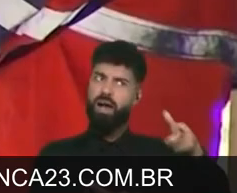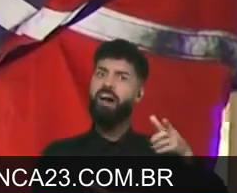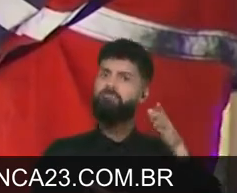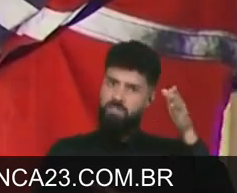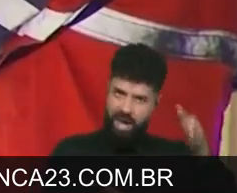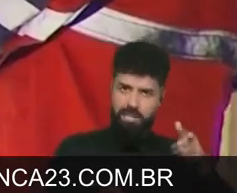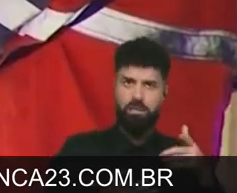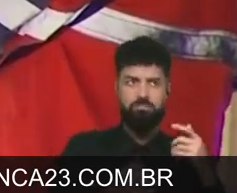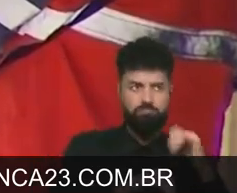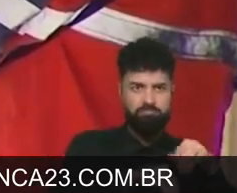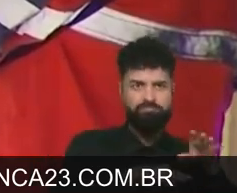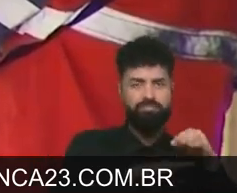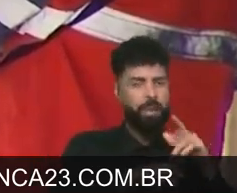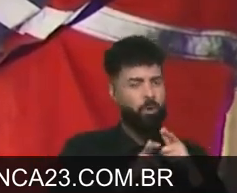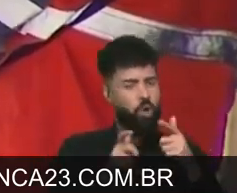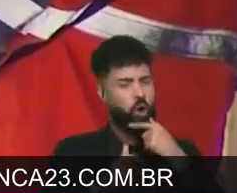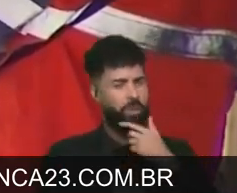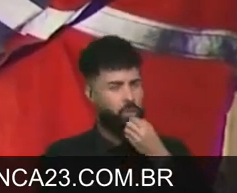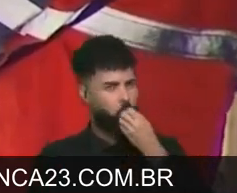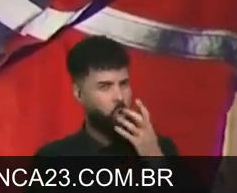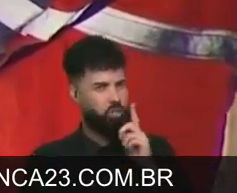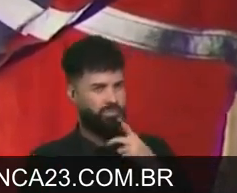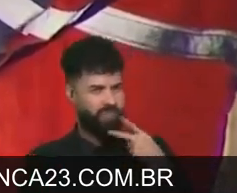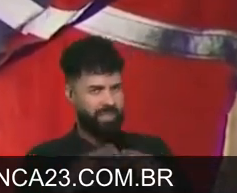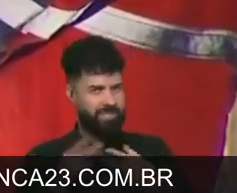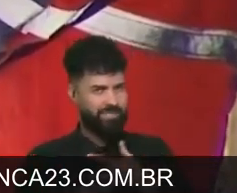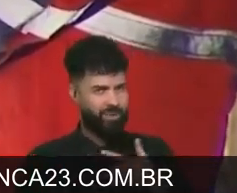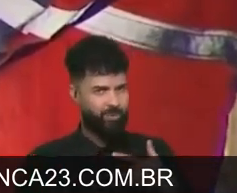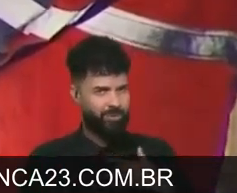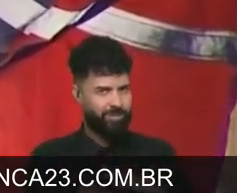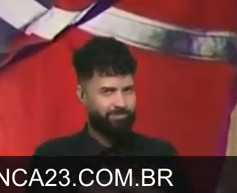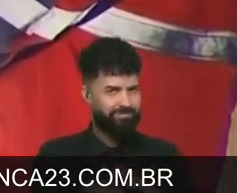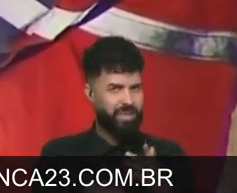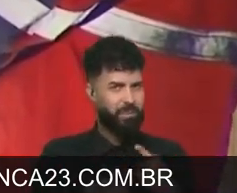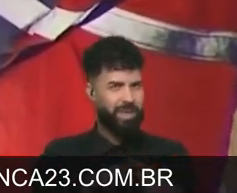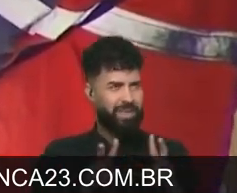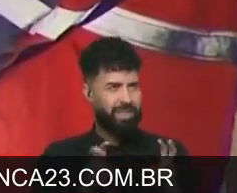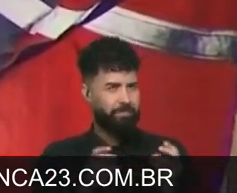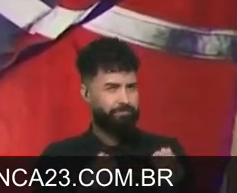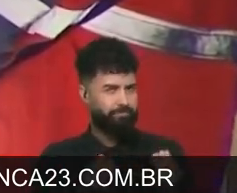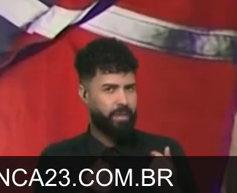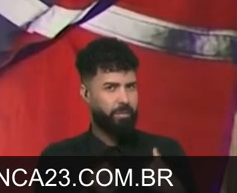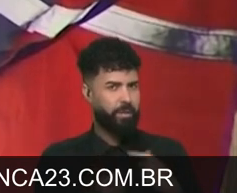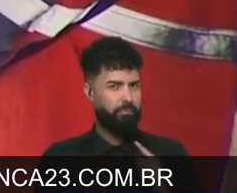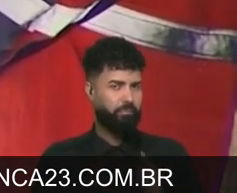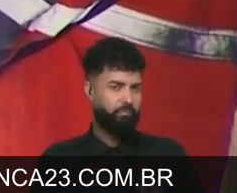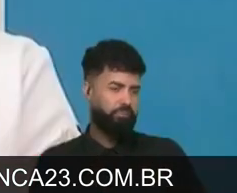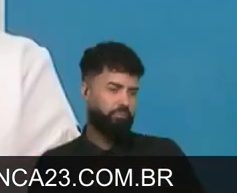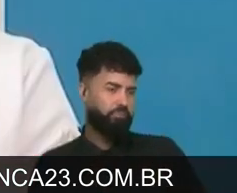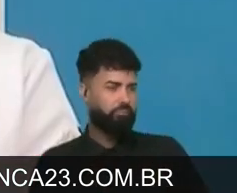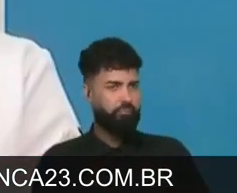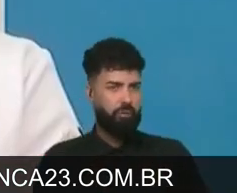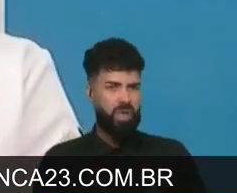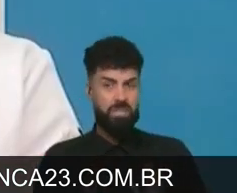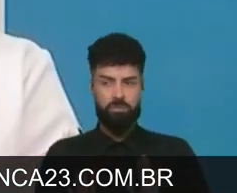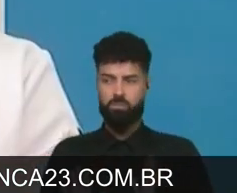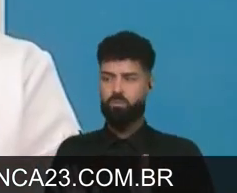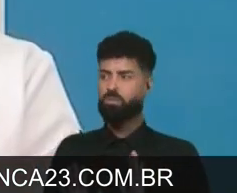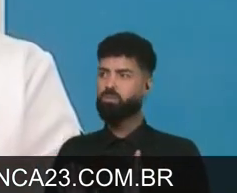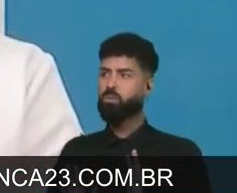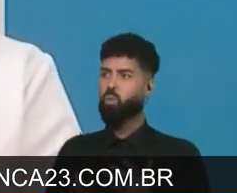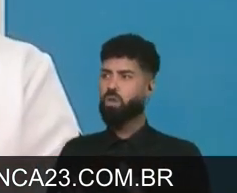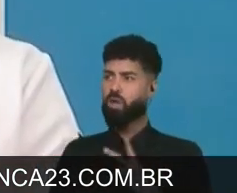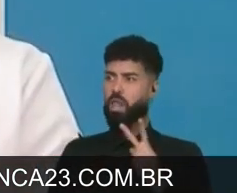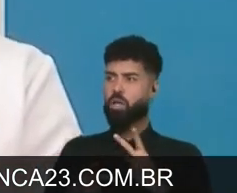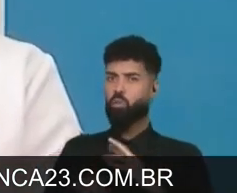resistência em falar sobre saúde, né? Ainda mais que algumas vezes são temas muito delicados, que envolvem a saúde íntima masculina, então eles não querem falar muito. Então depende